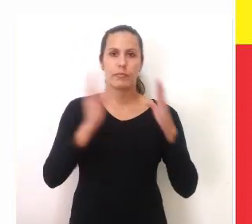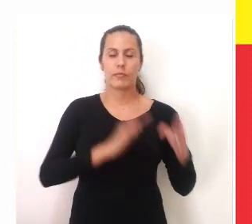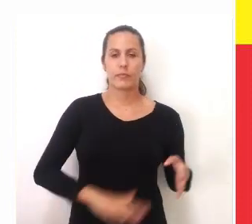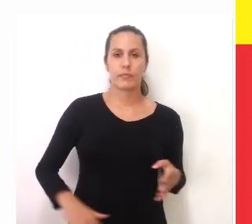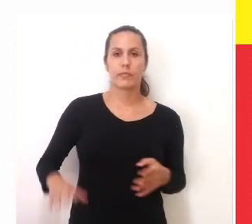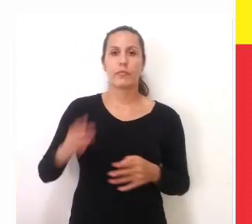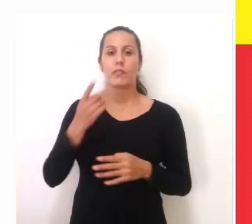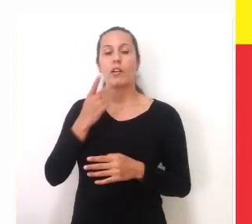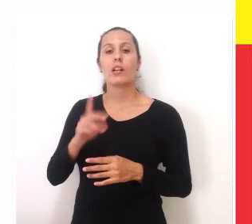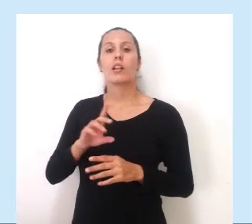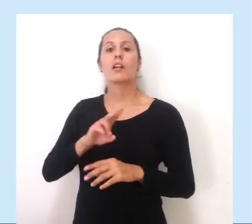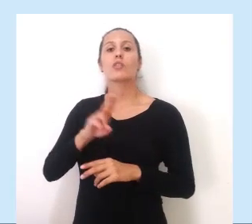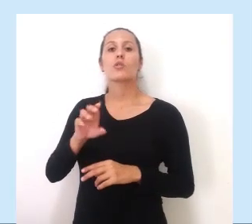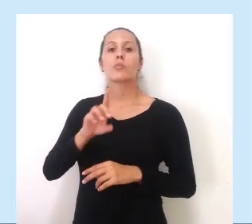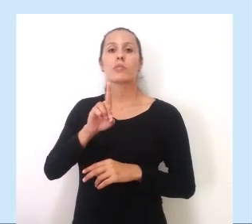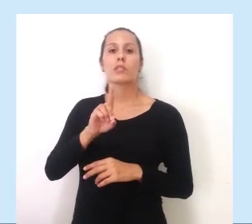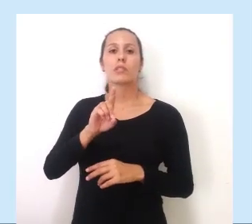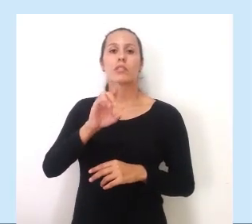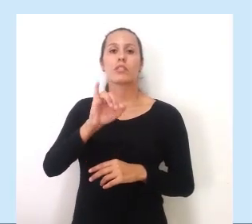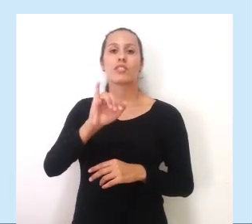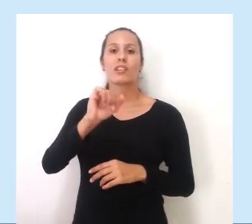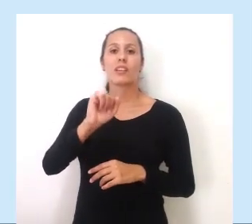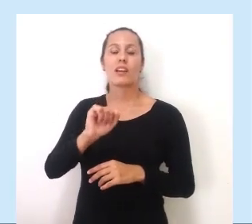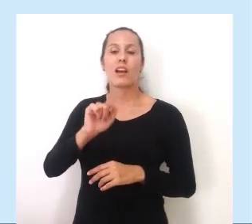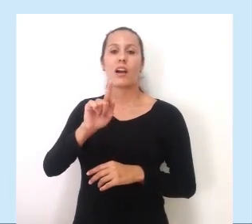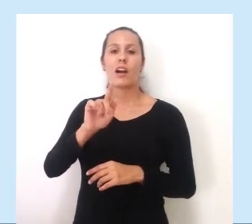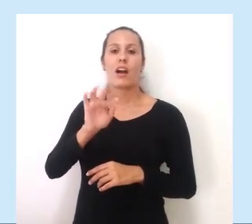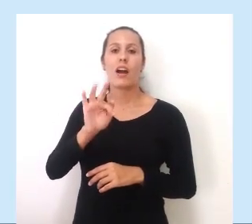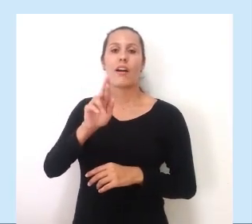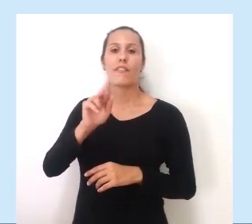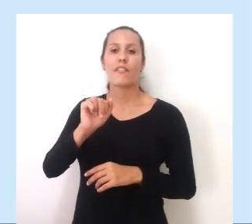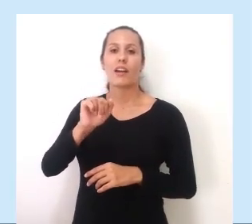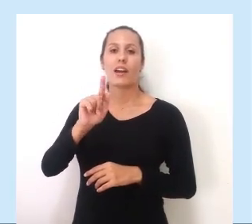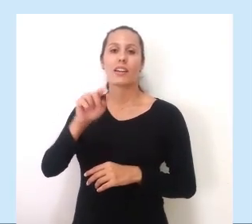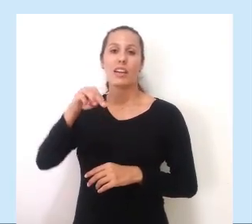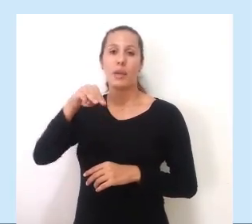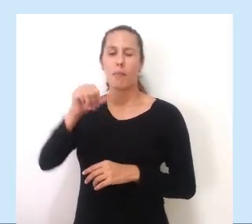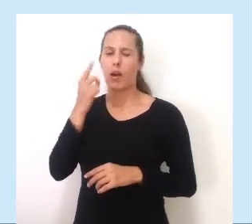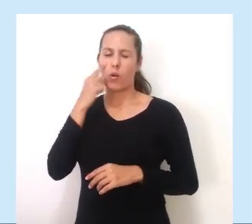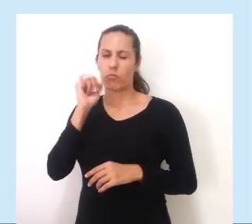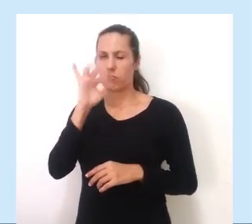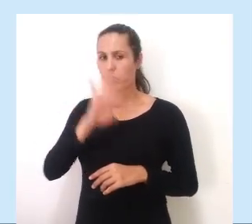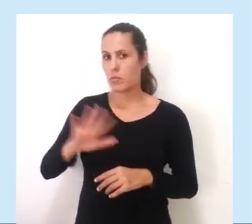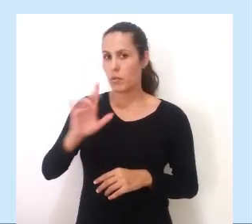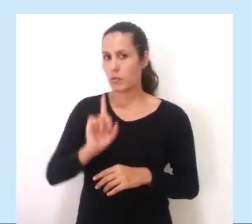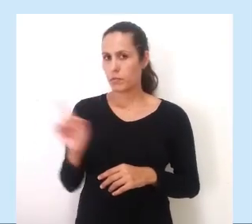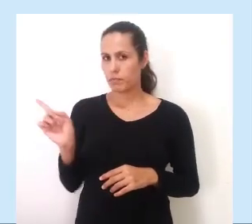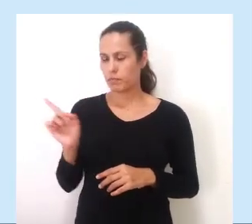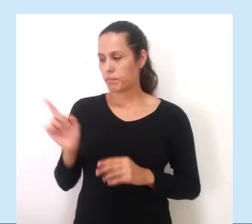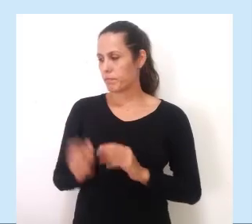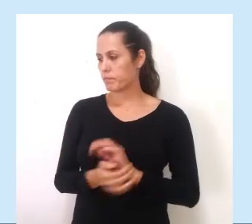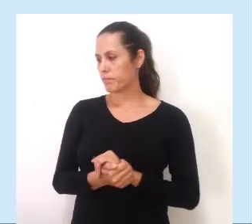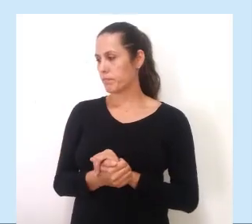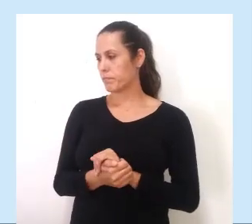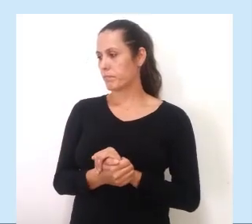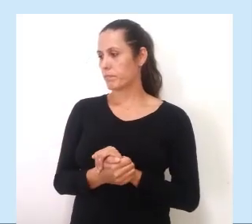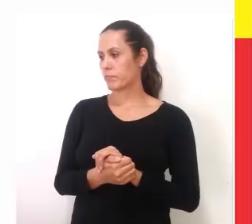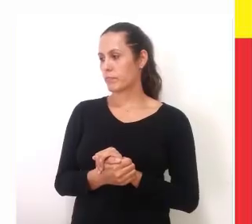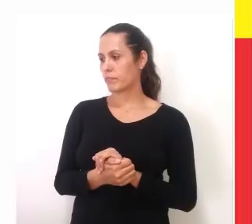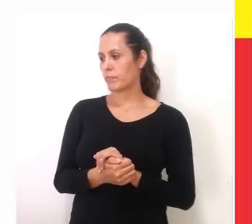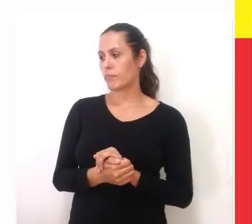rasgar, vamos dizer assim. Aí a gente vai falar agora sobre diafragma, que também é um método de